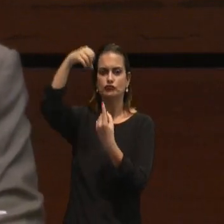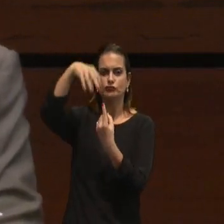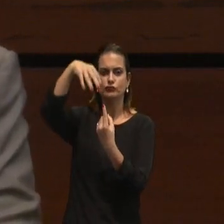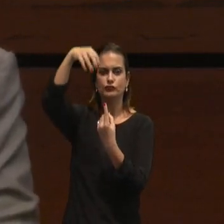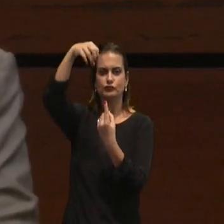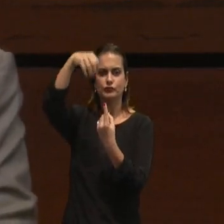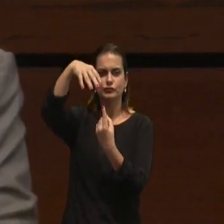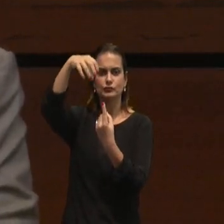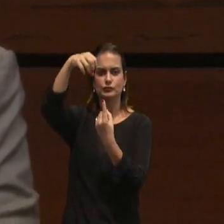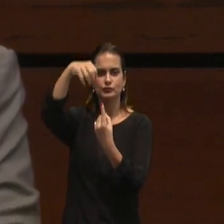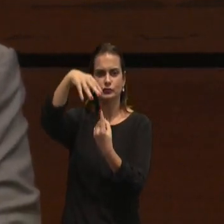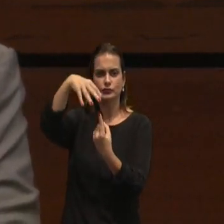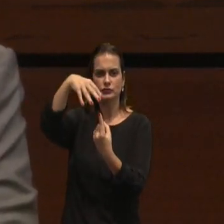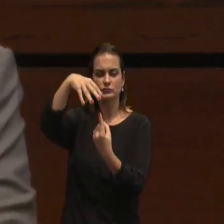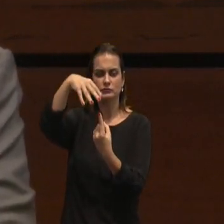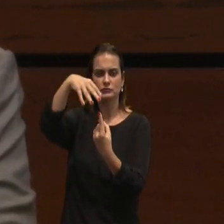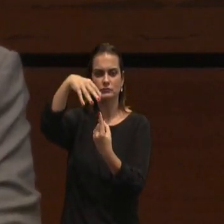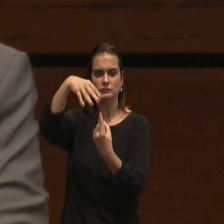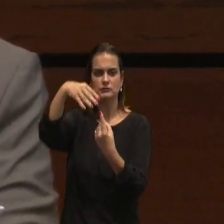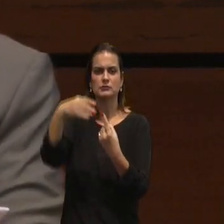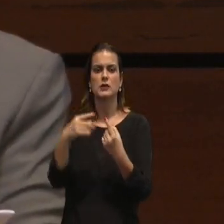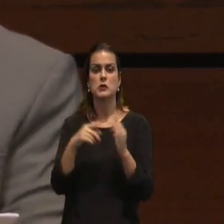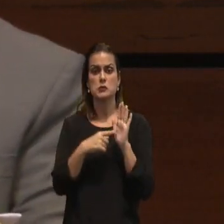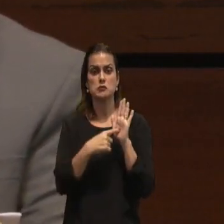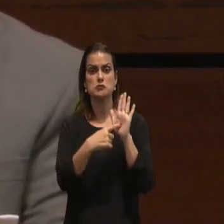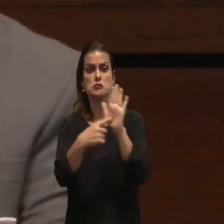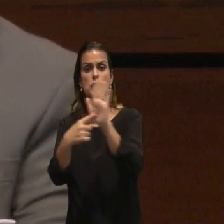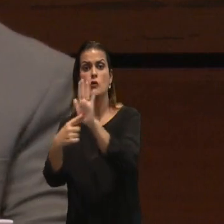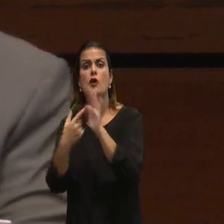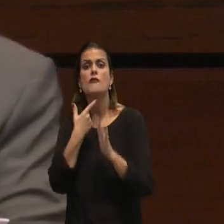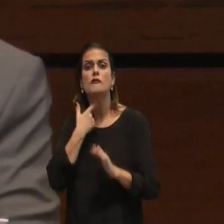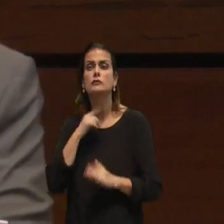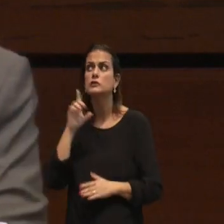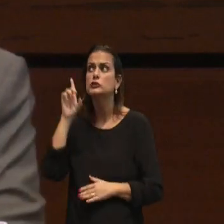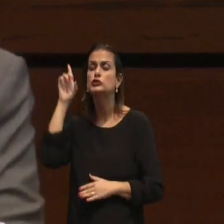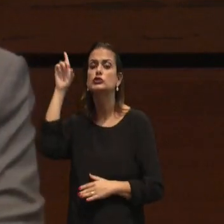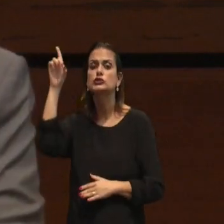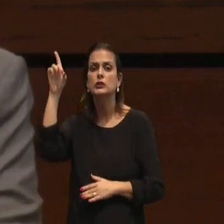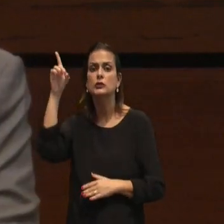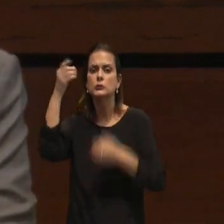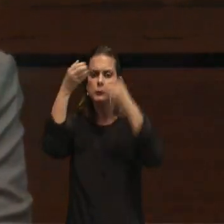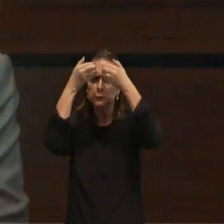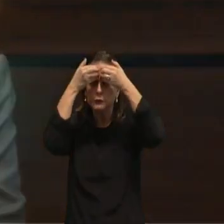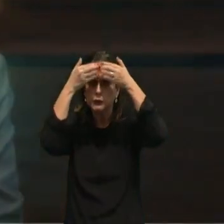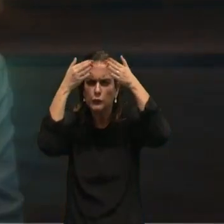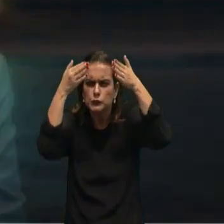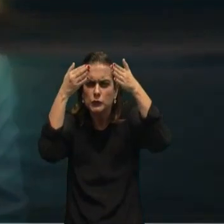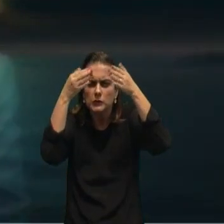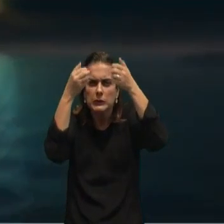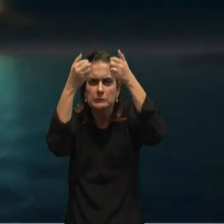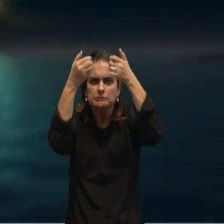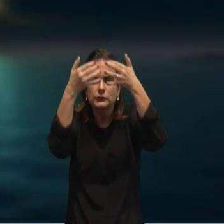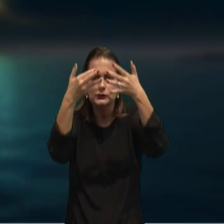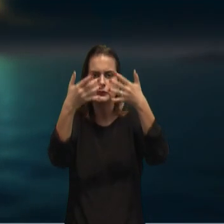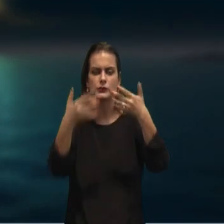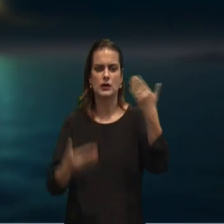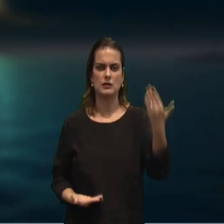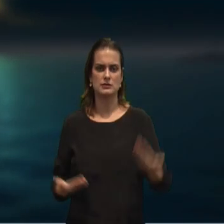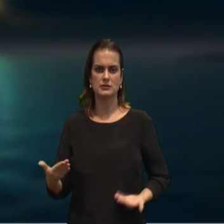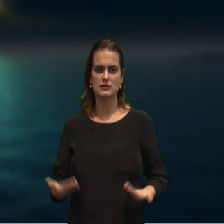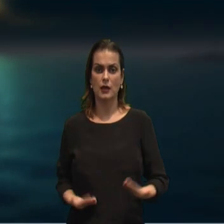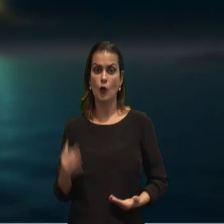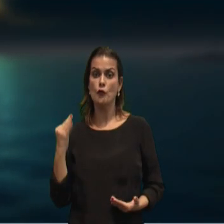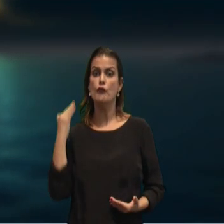na ilha de Patmos. Revelação de Jesus Cristo que Deus lhe deu para mostrar aos seus servos as coisas